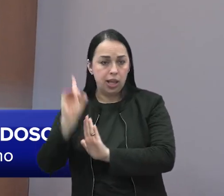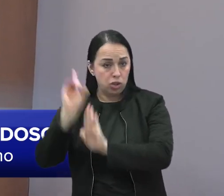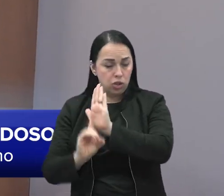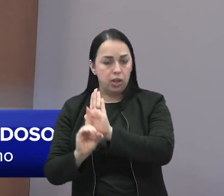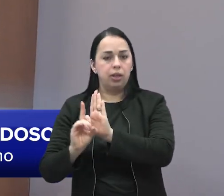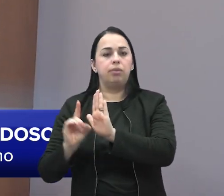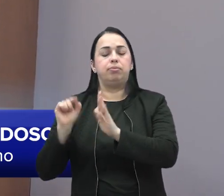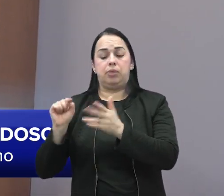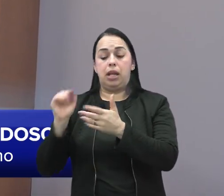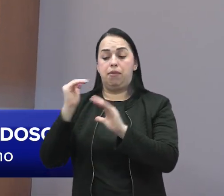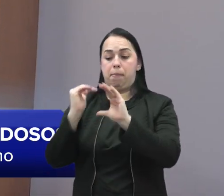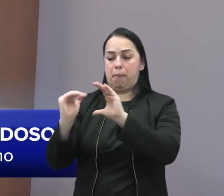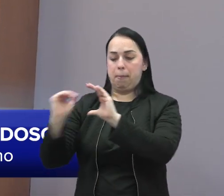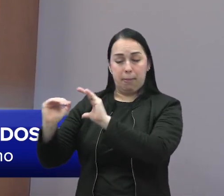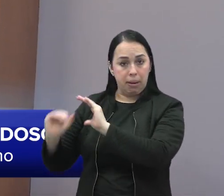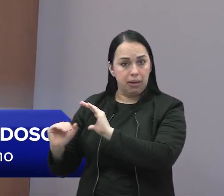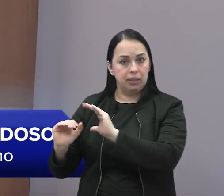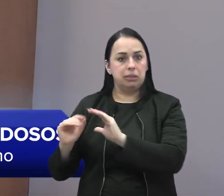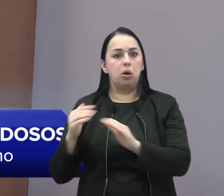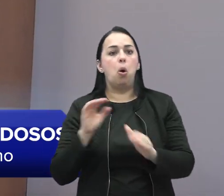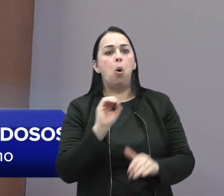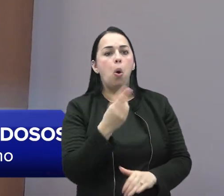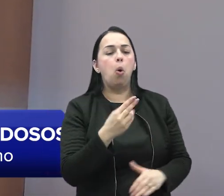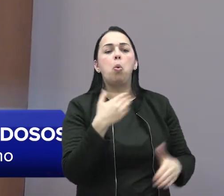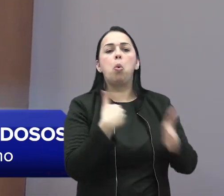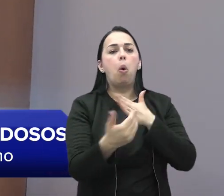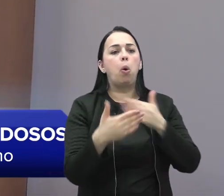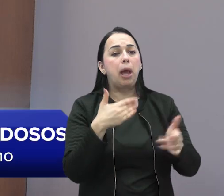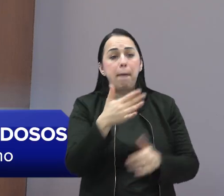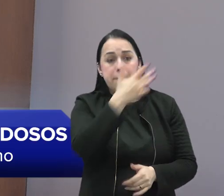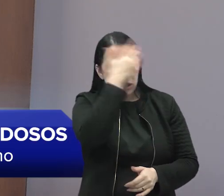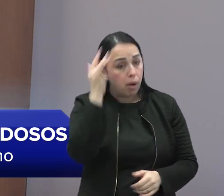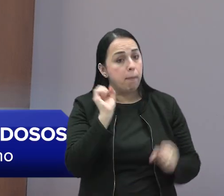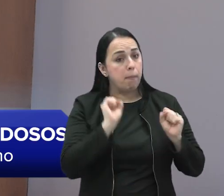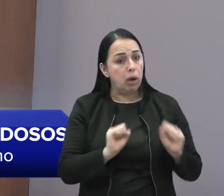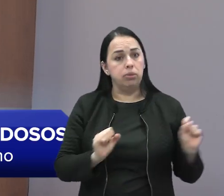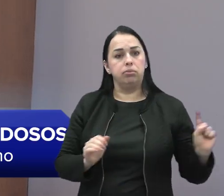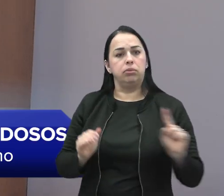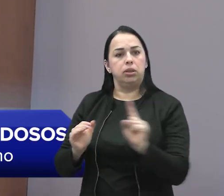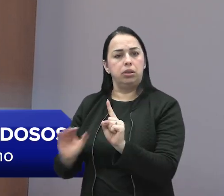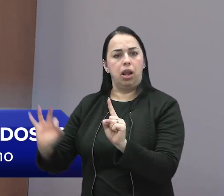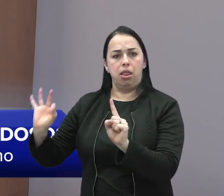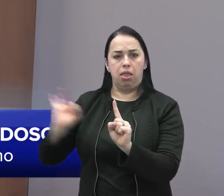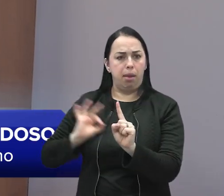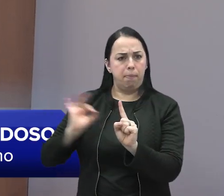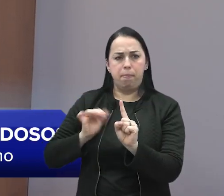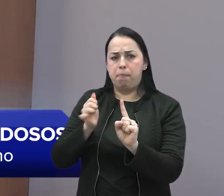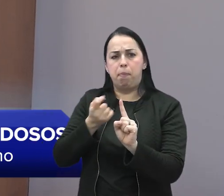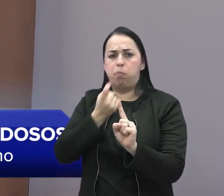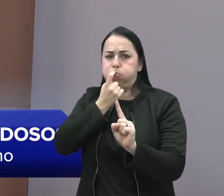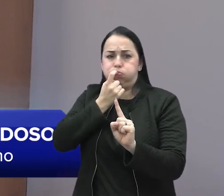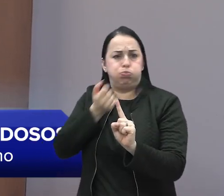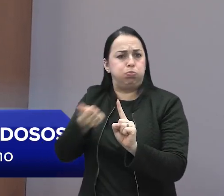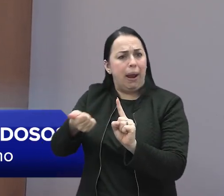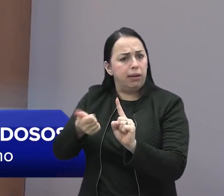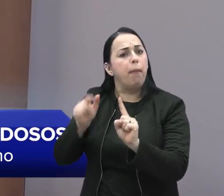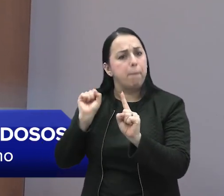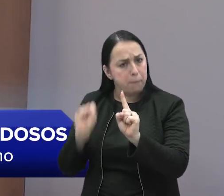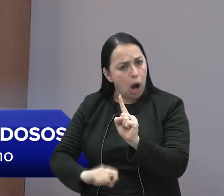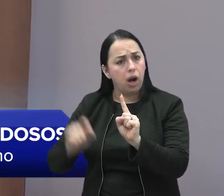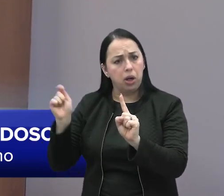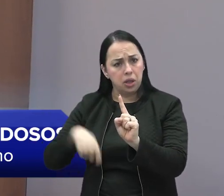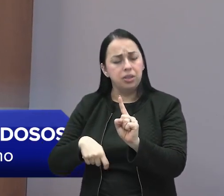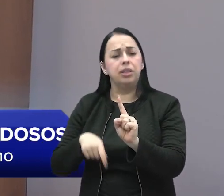isso, qualquer pessoa pode buscar a delegacia mais próxima, não precisa ser uma delegacia especializada, pode procurar a